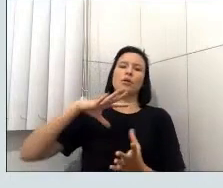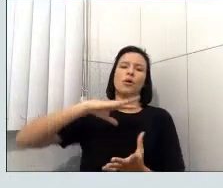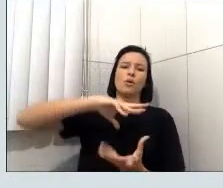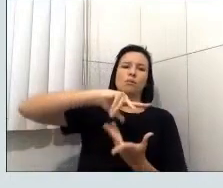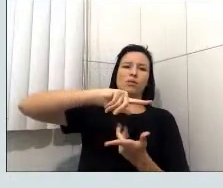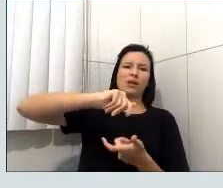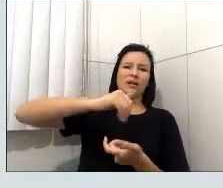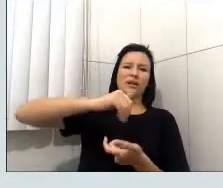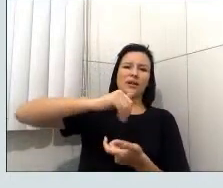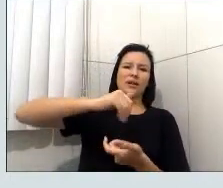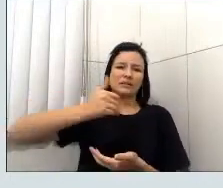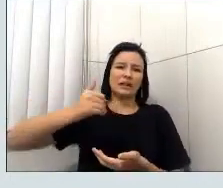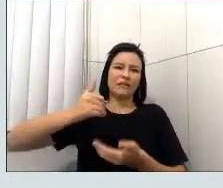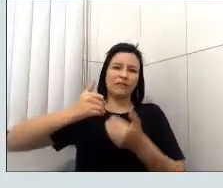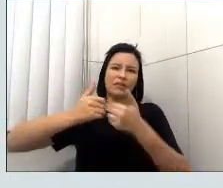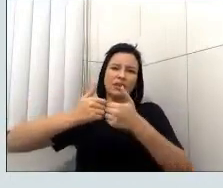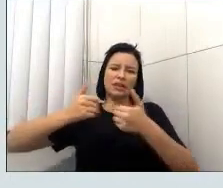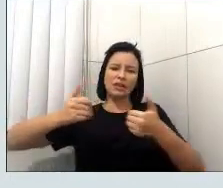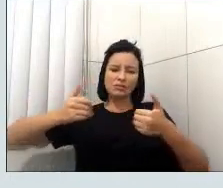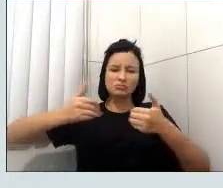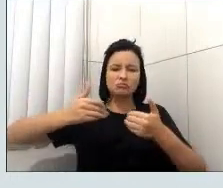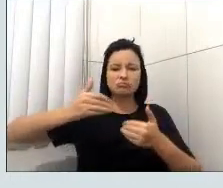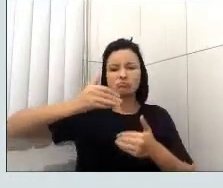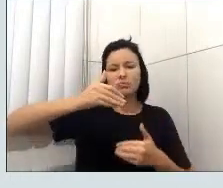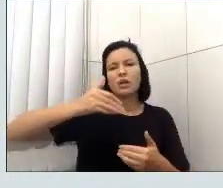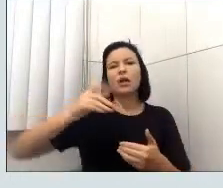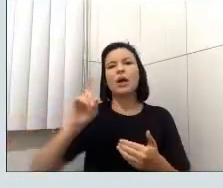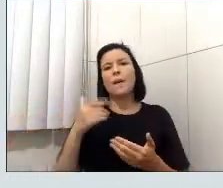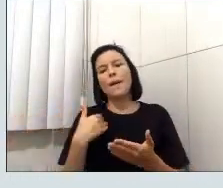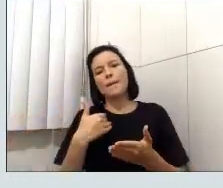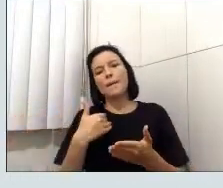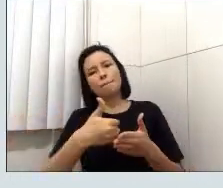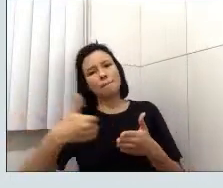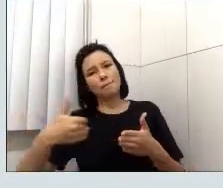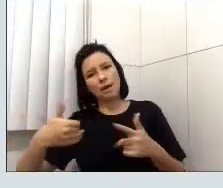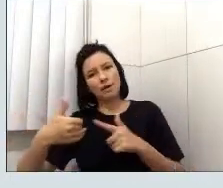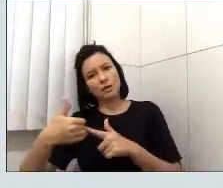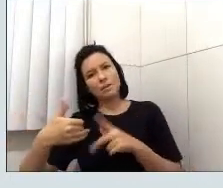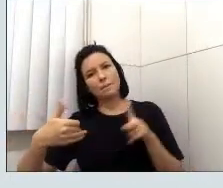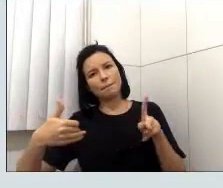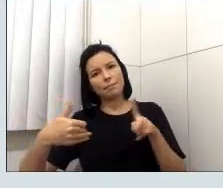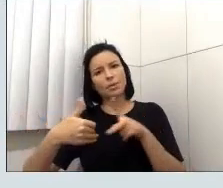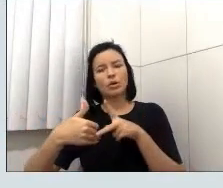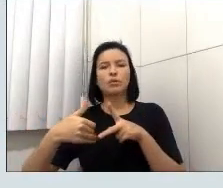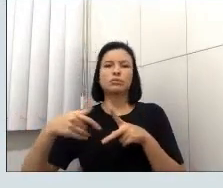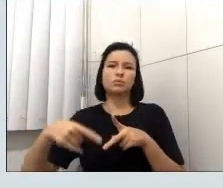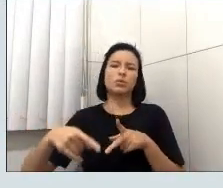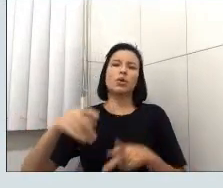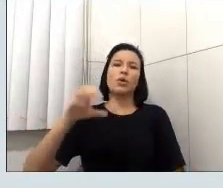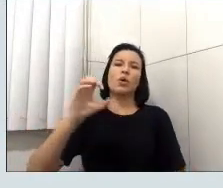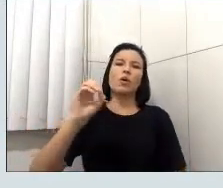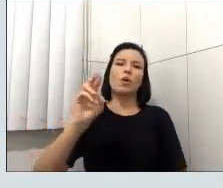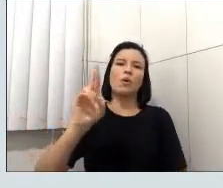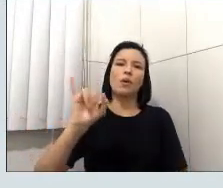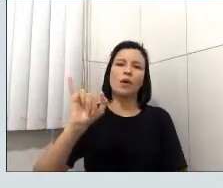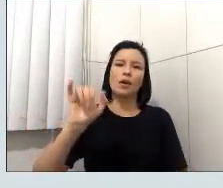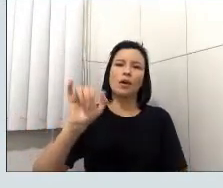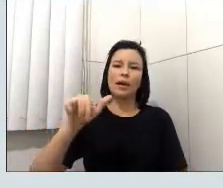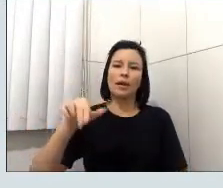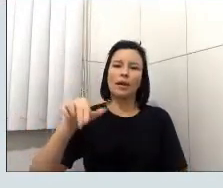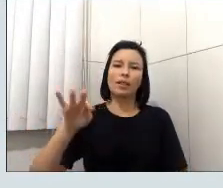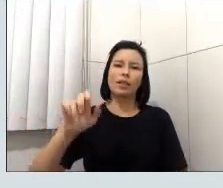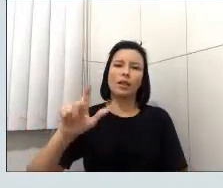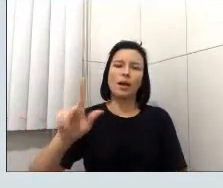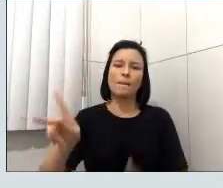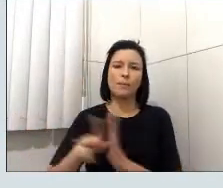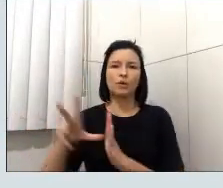meridiano. E aí tem essa divisão, uma parte, que é a parte oriental a esse meridiano, vai pertencer a Portugal,